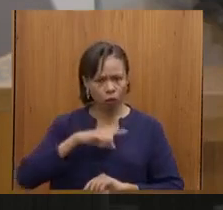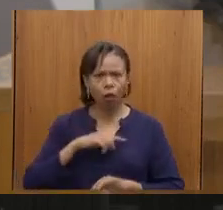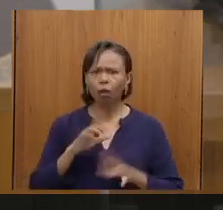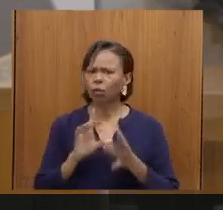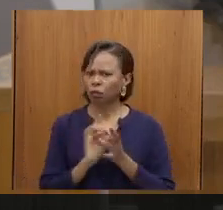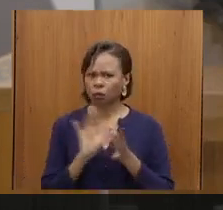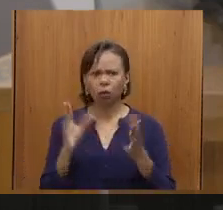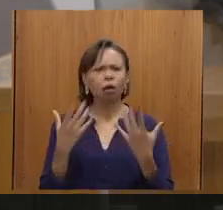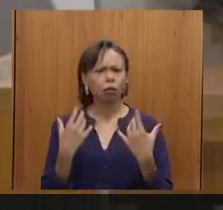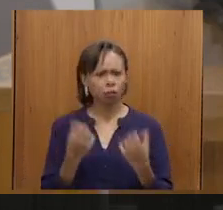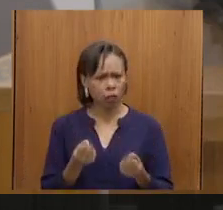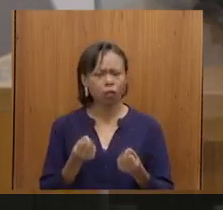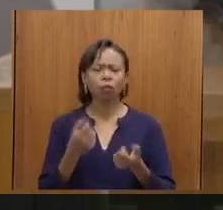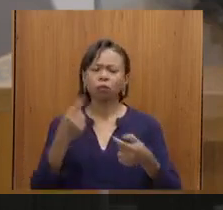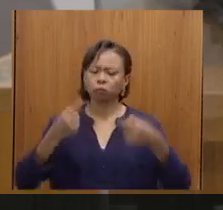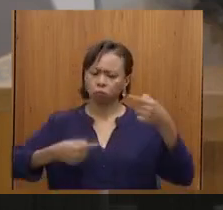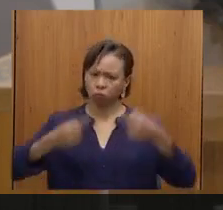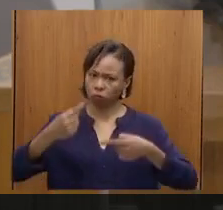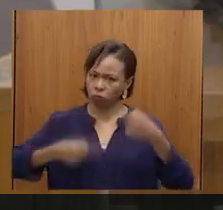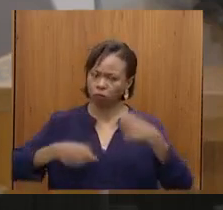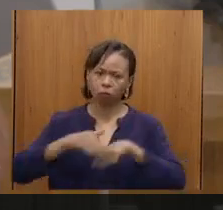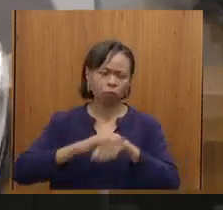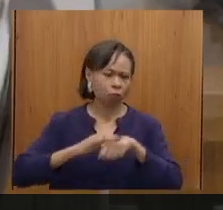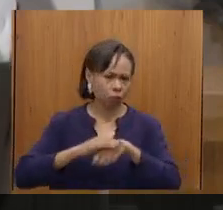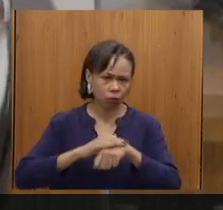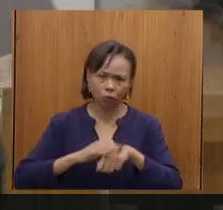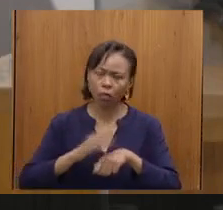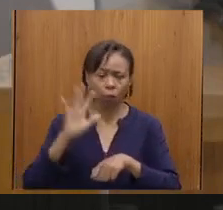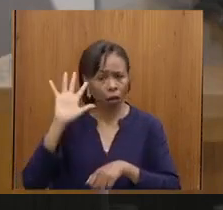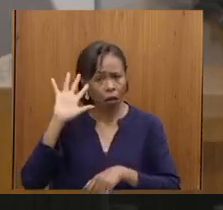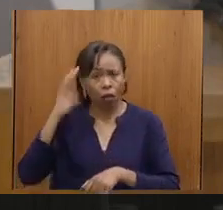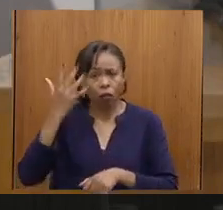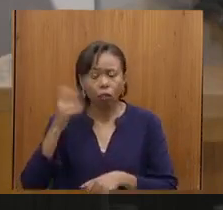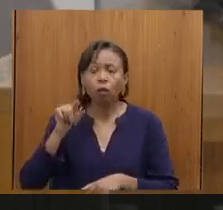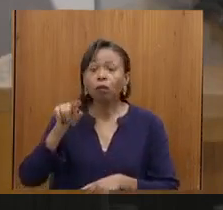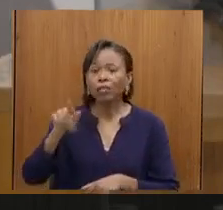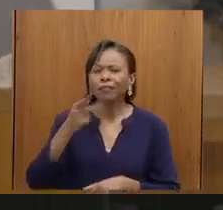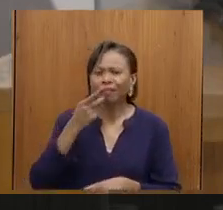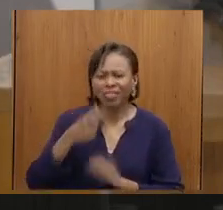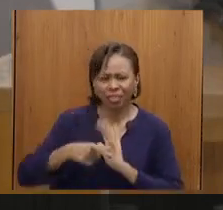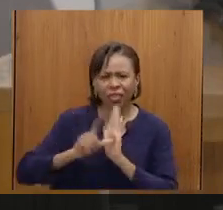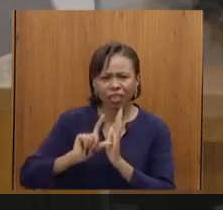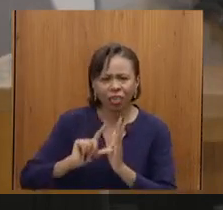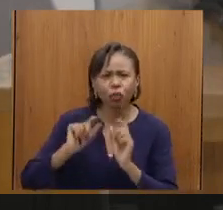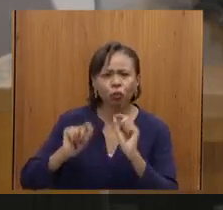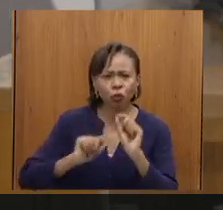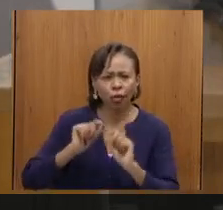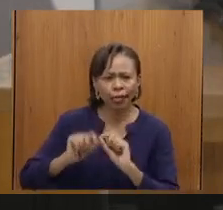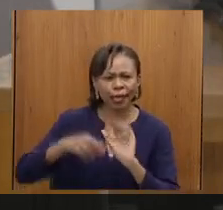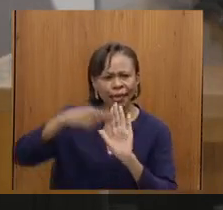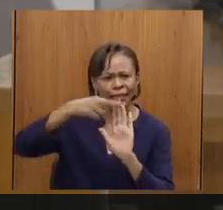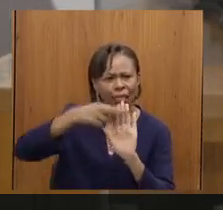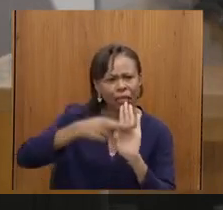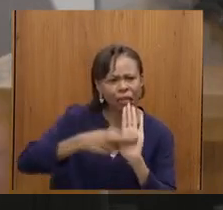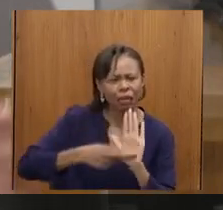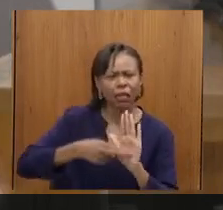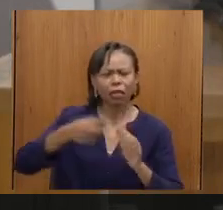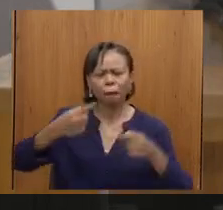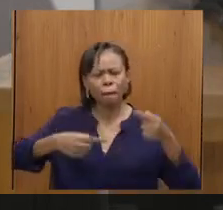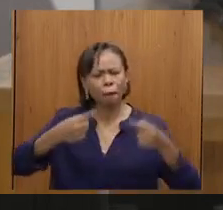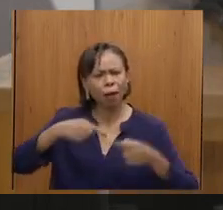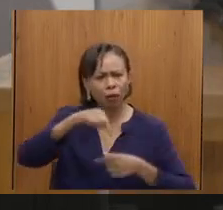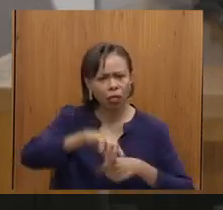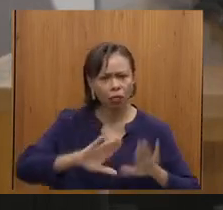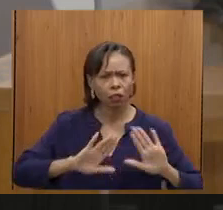estamos abertos para discussão. Importante dizer, ao final da sua fala, o senhor disse a respeito dos ritos de discussão na Assembleia e